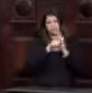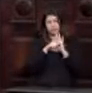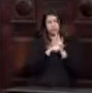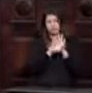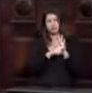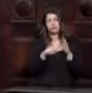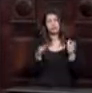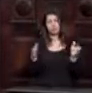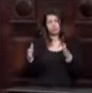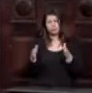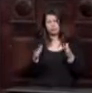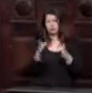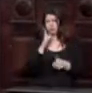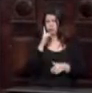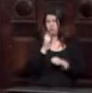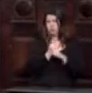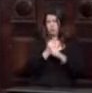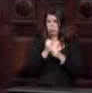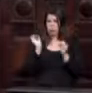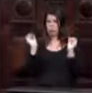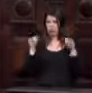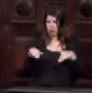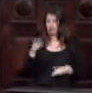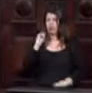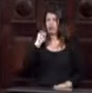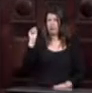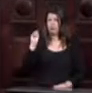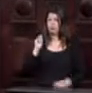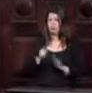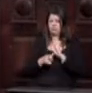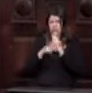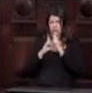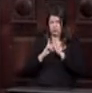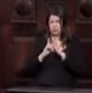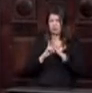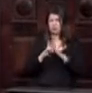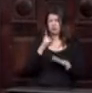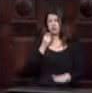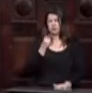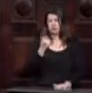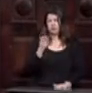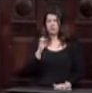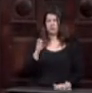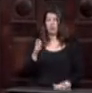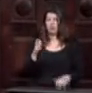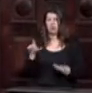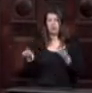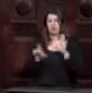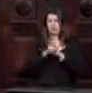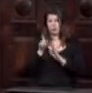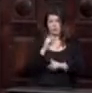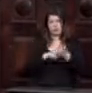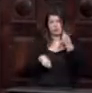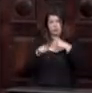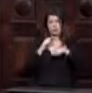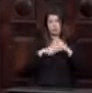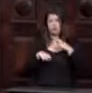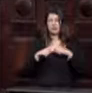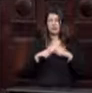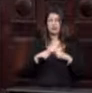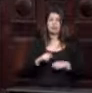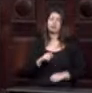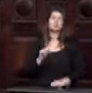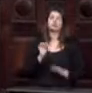de 12 meses, encerrado em abril do exercício anterior, ao que se refere a Lei orçamentária, a linha